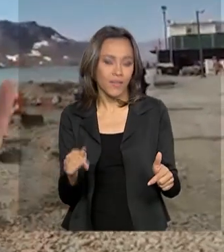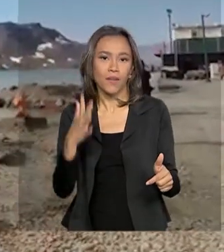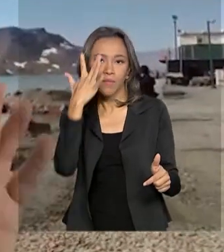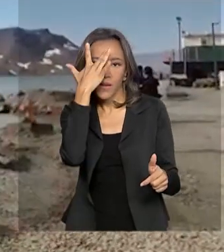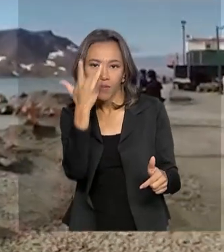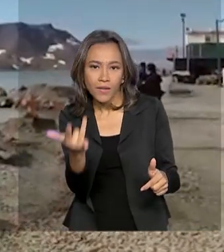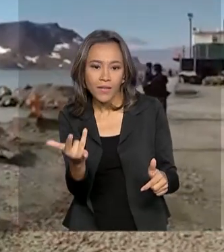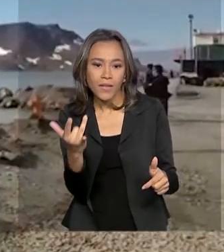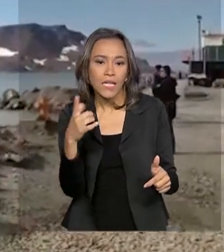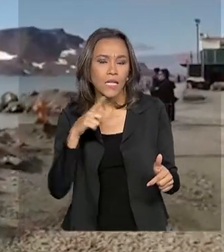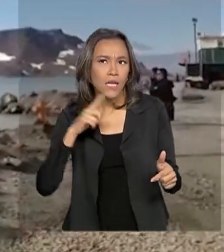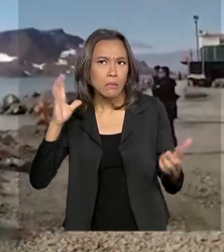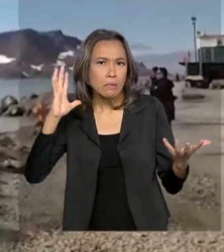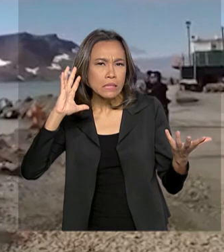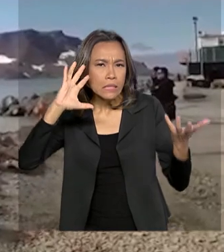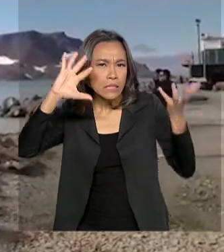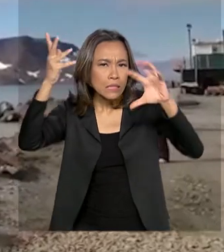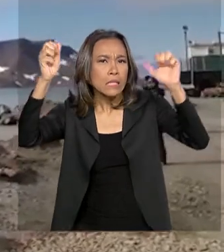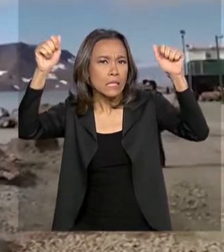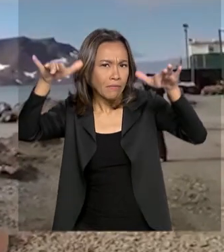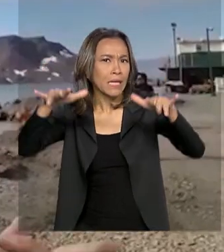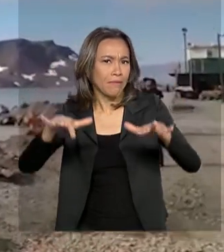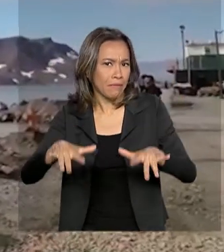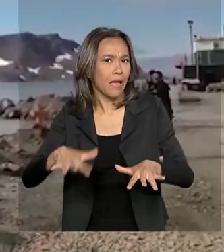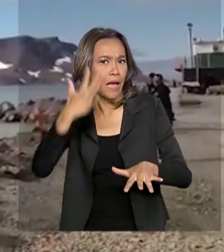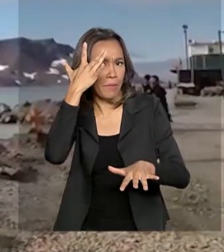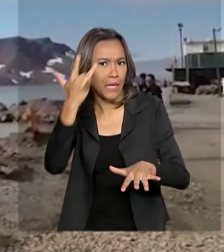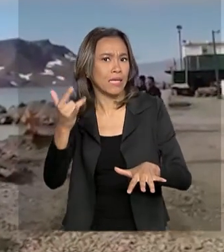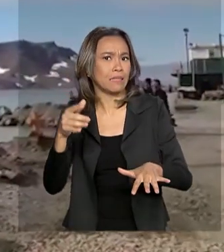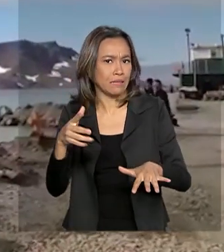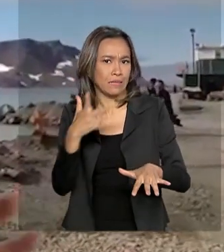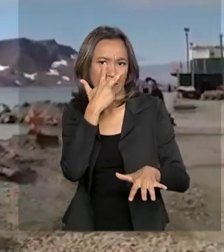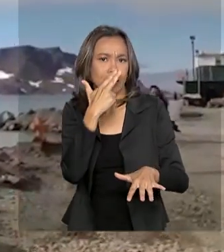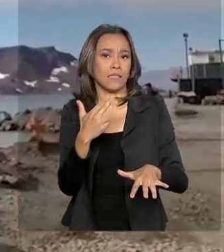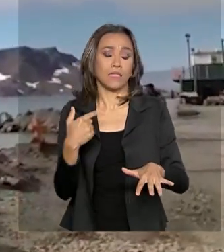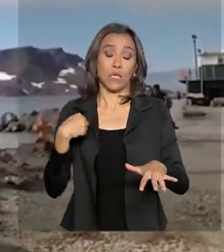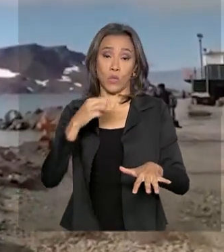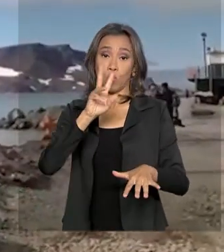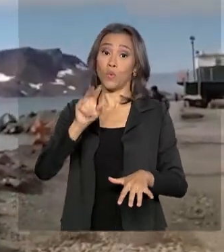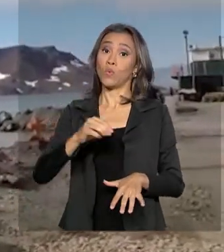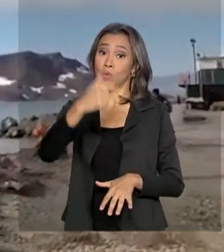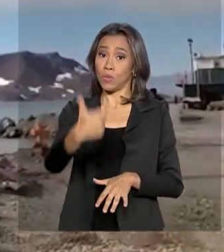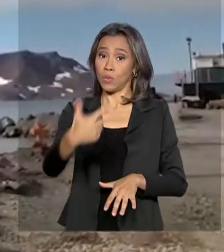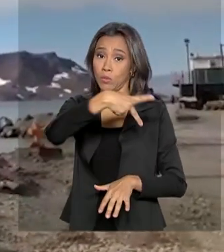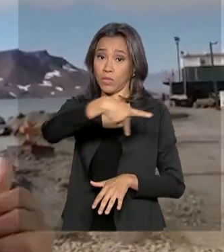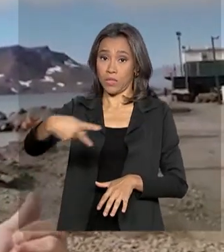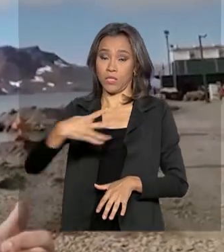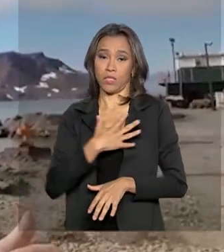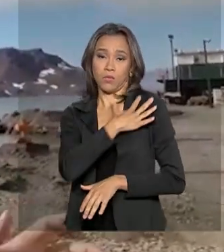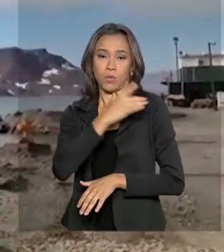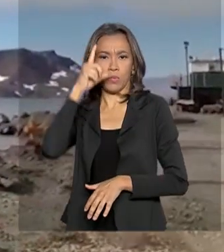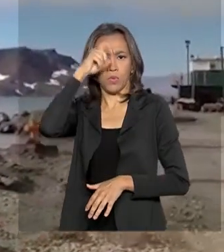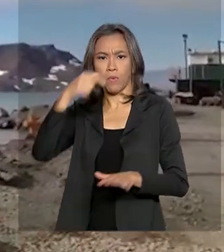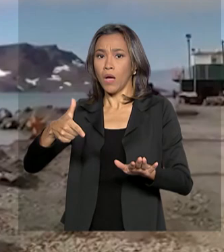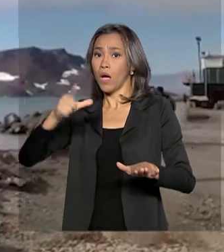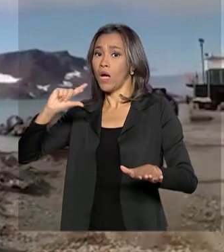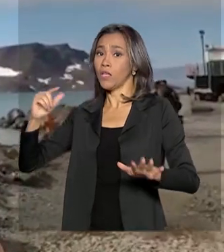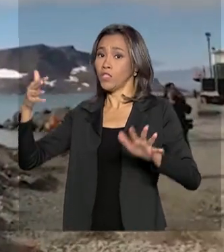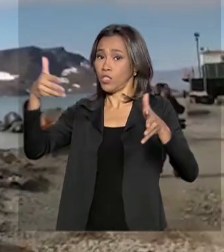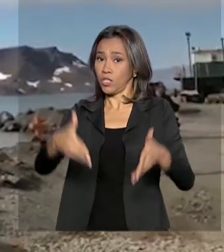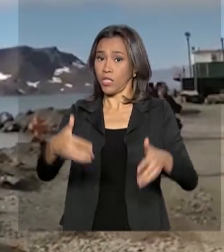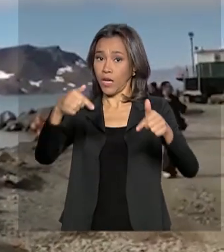amanhã existe uma previsão de neve aqui na Antártica. Vice-presidente da República, Hamilton Mourão, antes de embarcar aqui para a